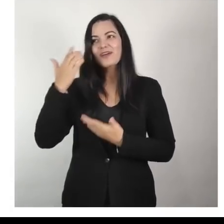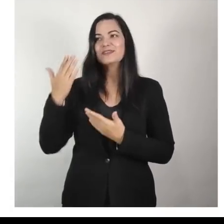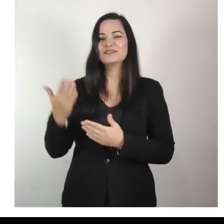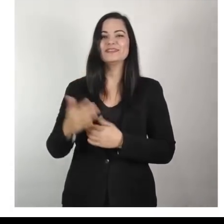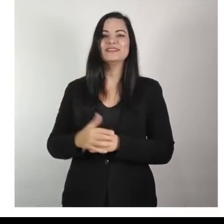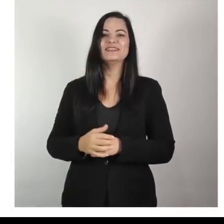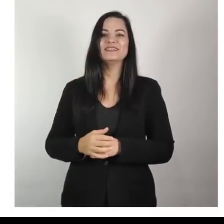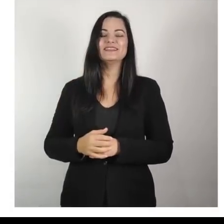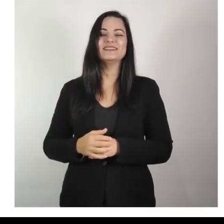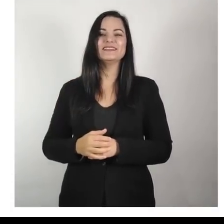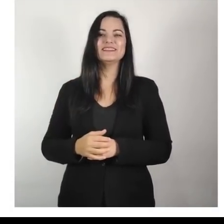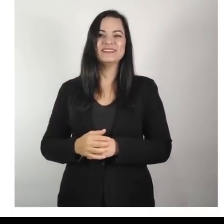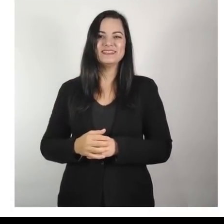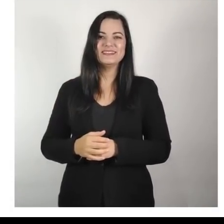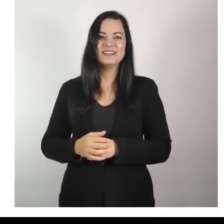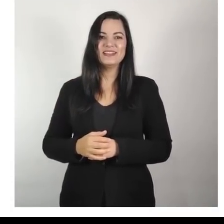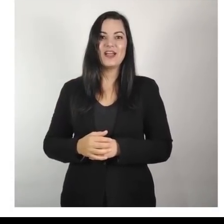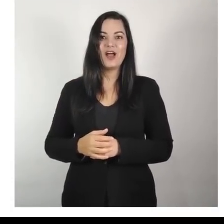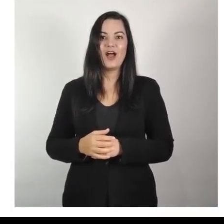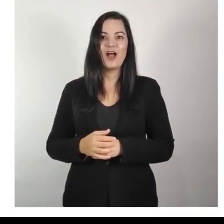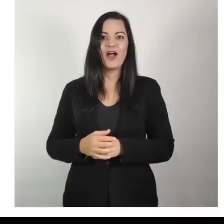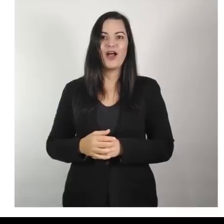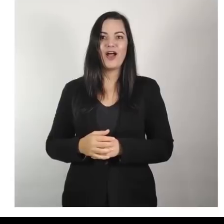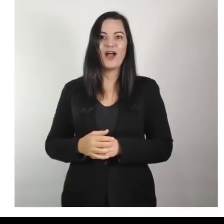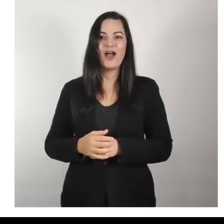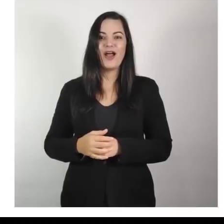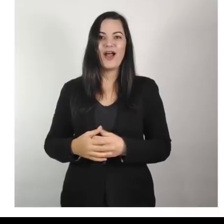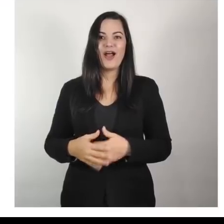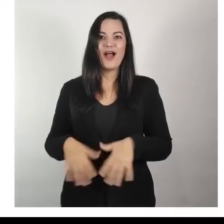aqui. Vamos começar?